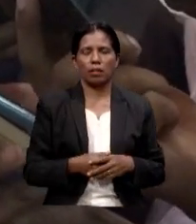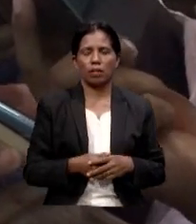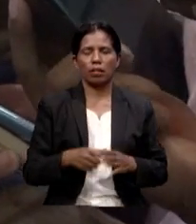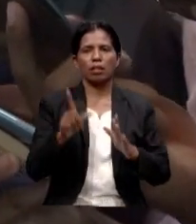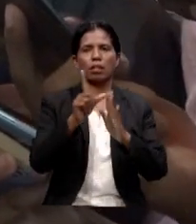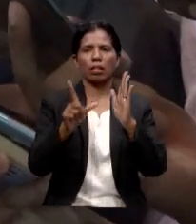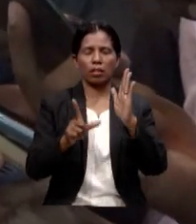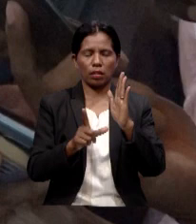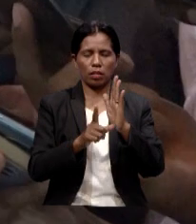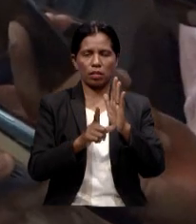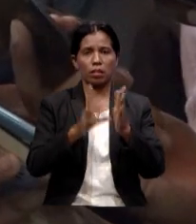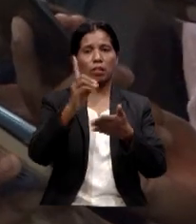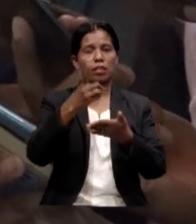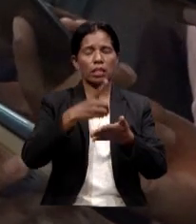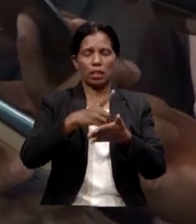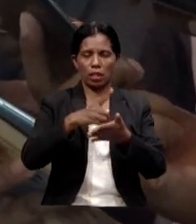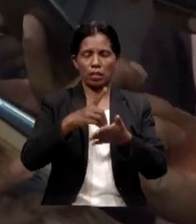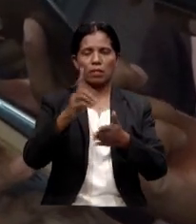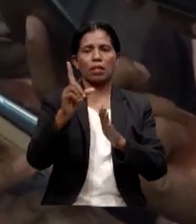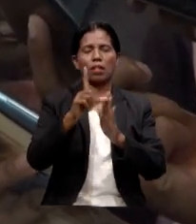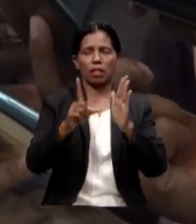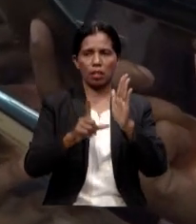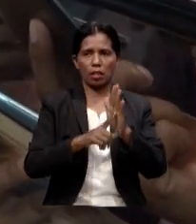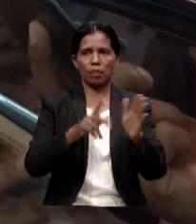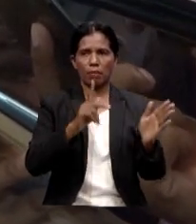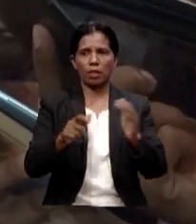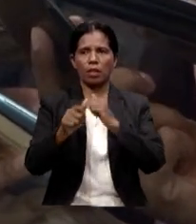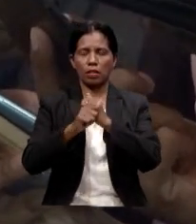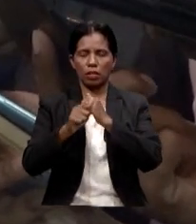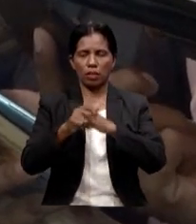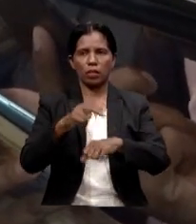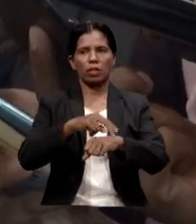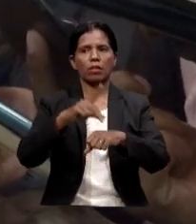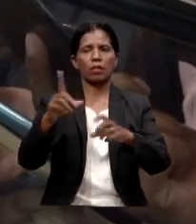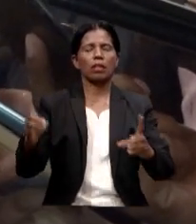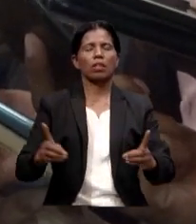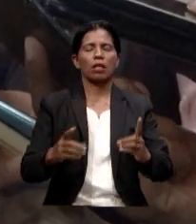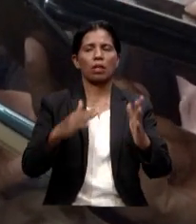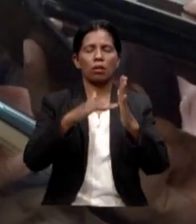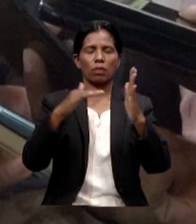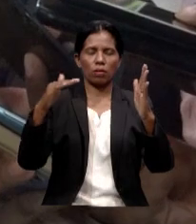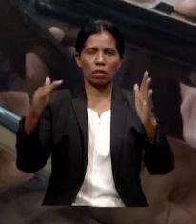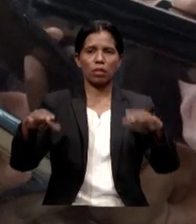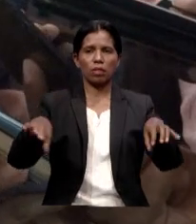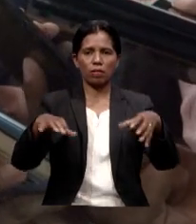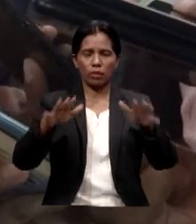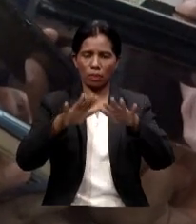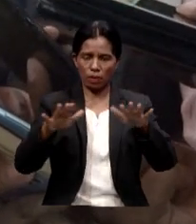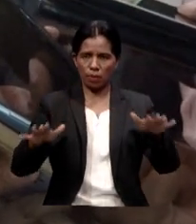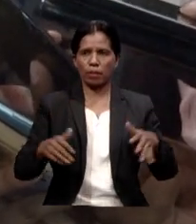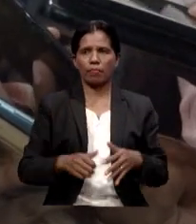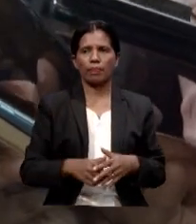decreto-lei, draft decreto-lei contra o trabalho infantil no Plano de Ação Nacional contra o Trabalho Infantil. Nebe maka ia a